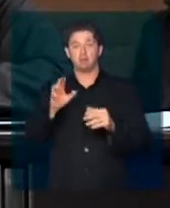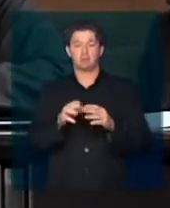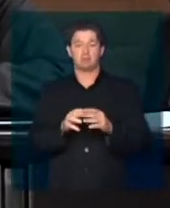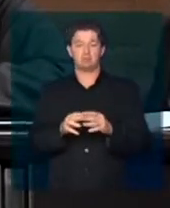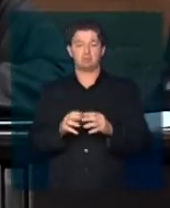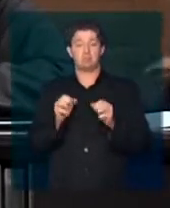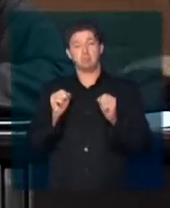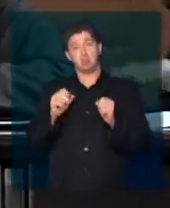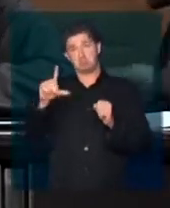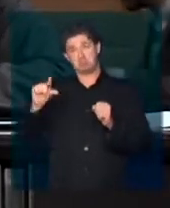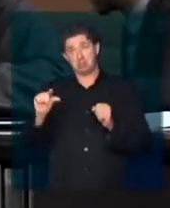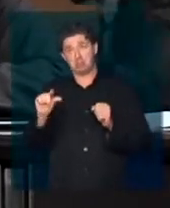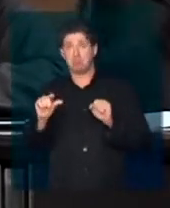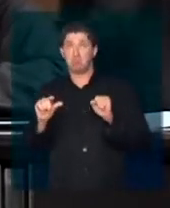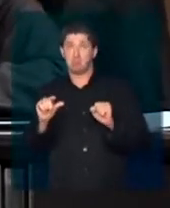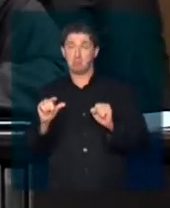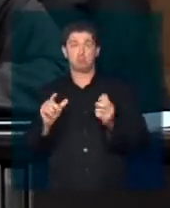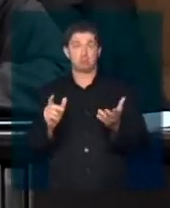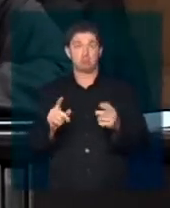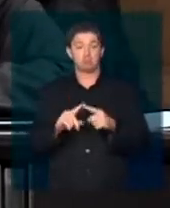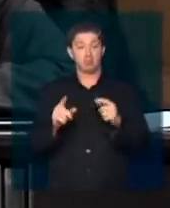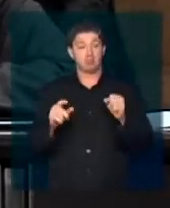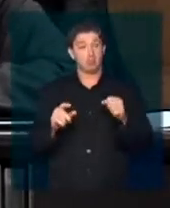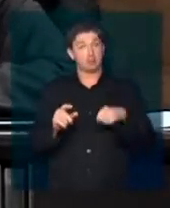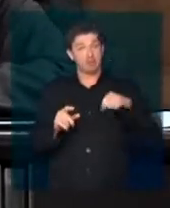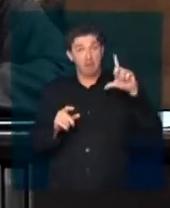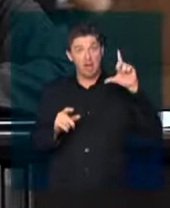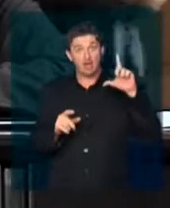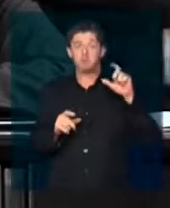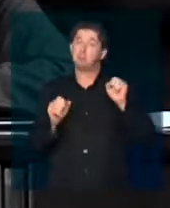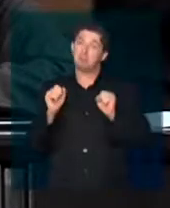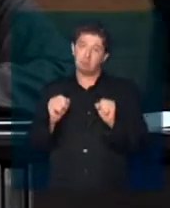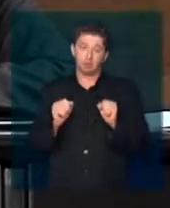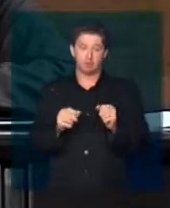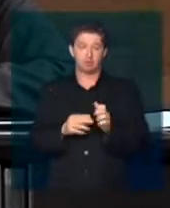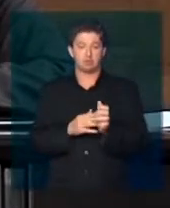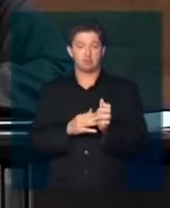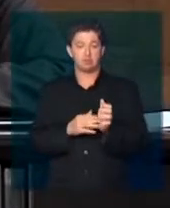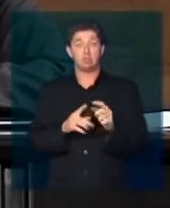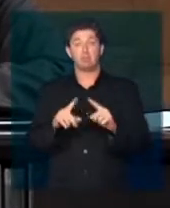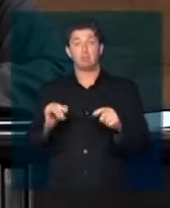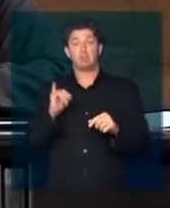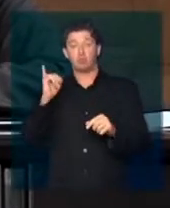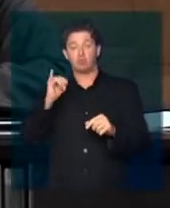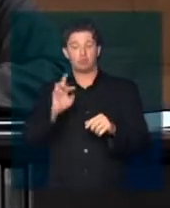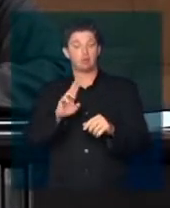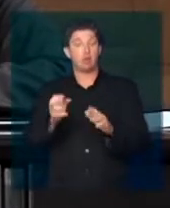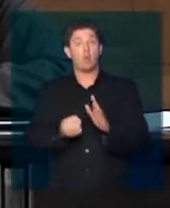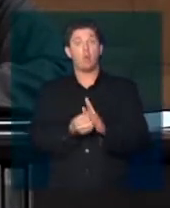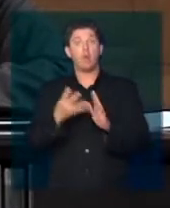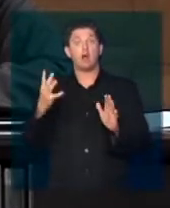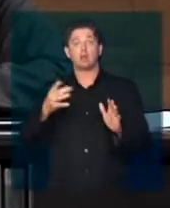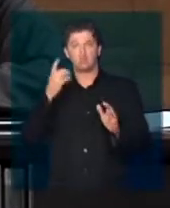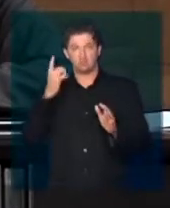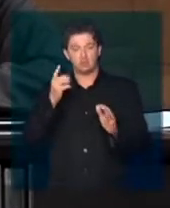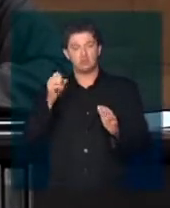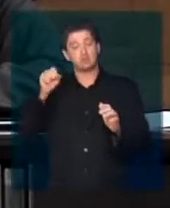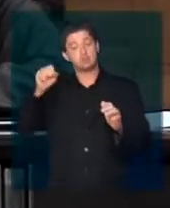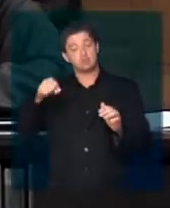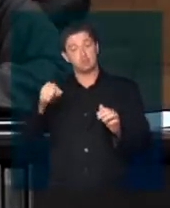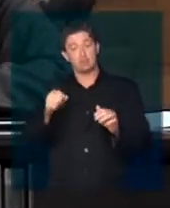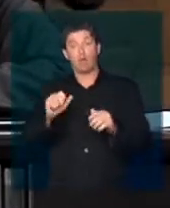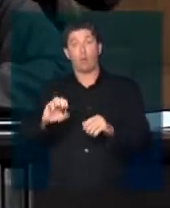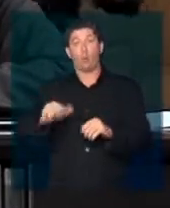Pode ser que seja menos? Pode ser. Pode ser que seja mais? Pode ser. O que importa é que não é o número de parlamentares, e sim